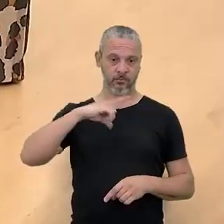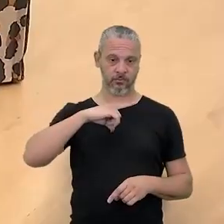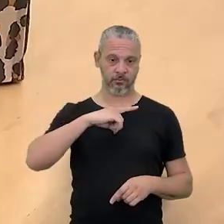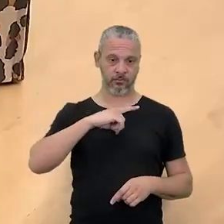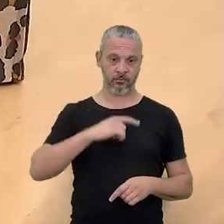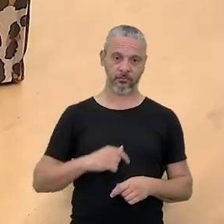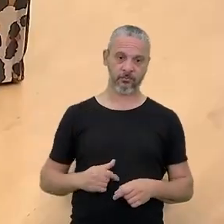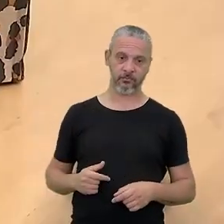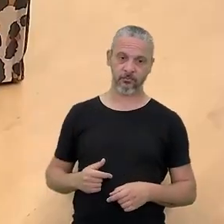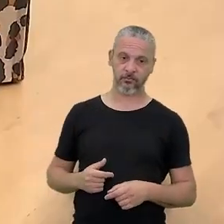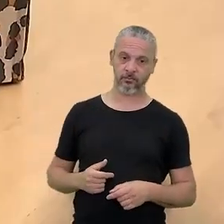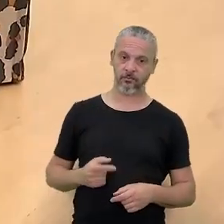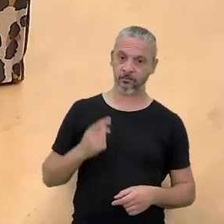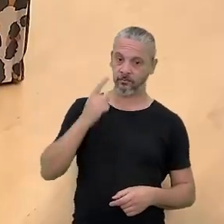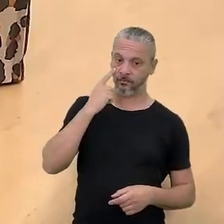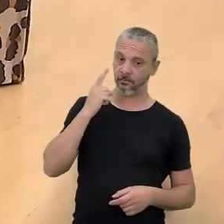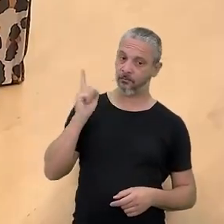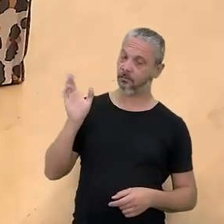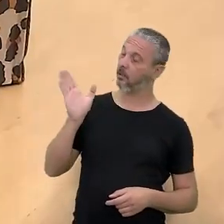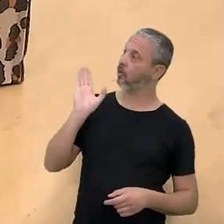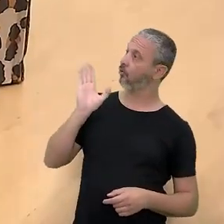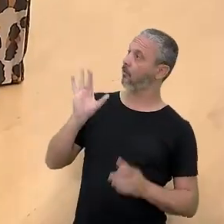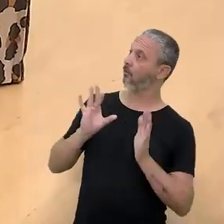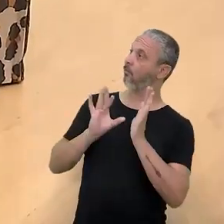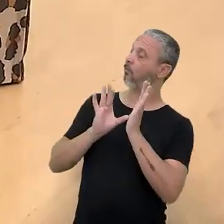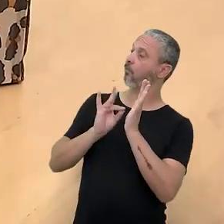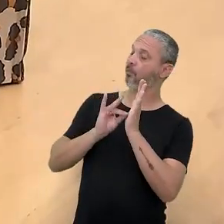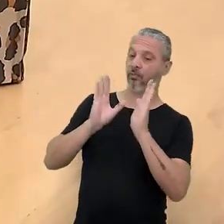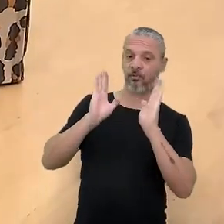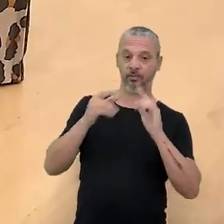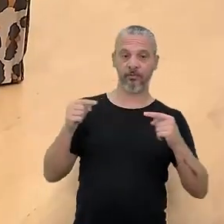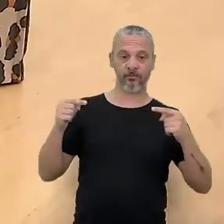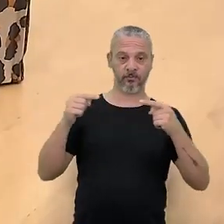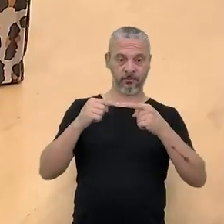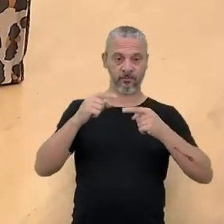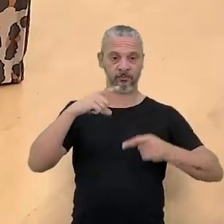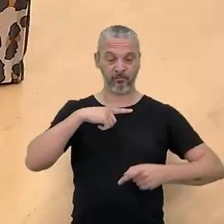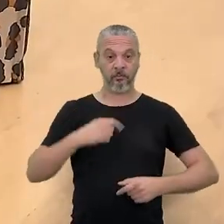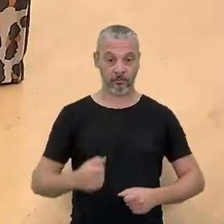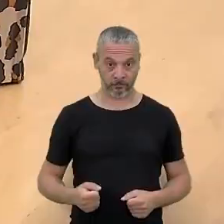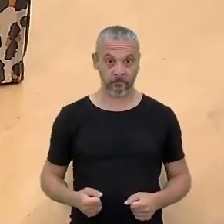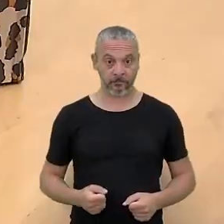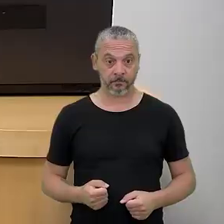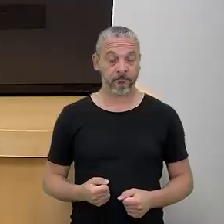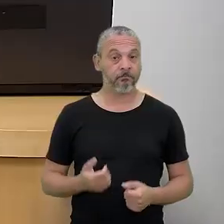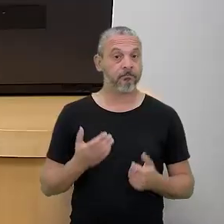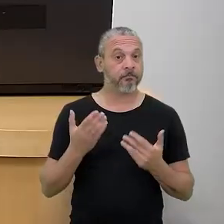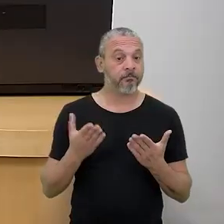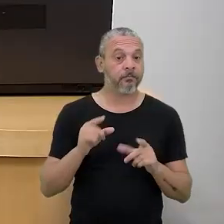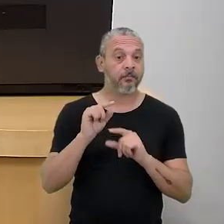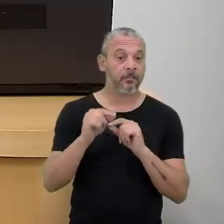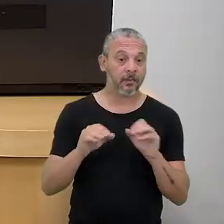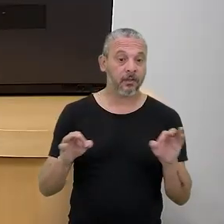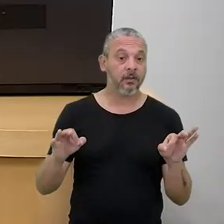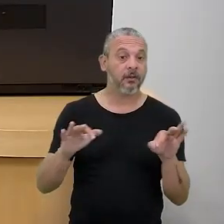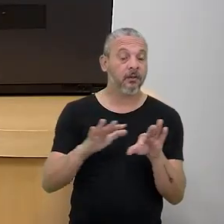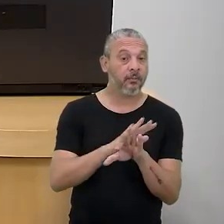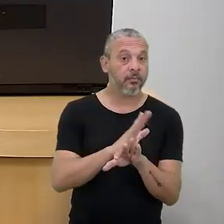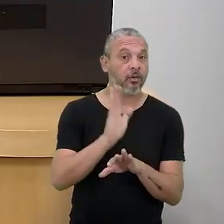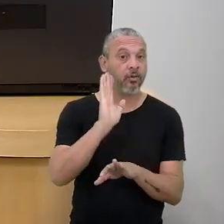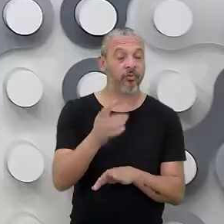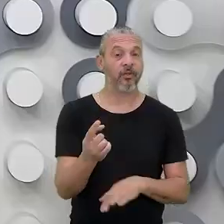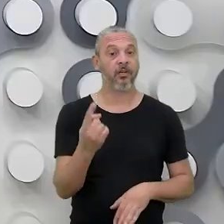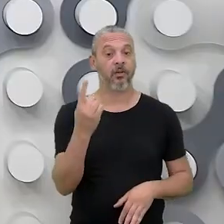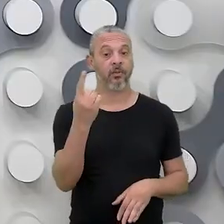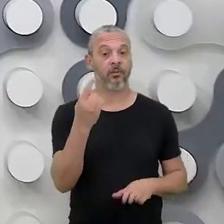vou colar, já posso colar a minha torrezinha, tá? Detalhe, já fiz